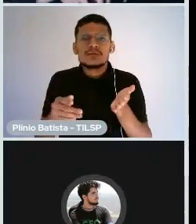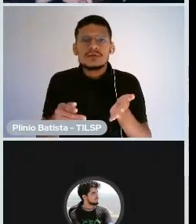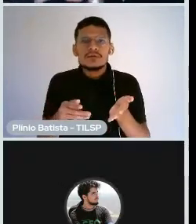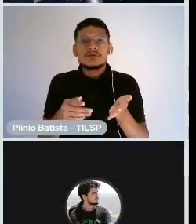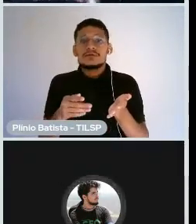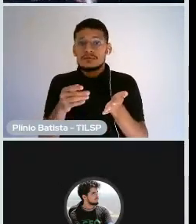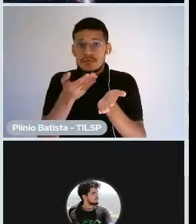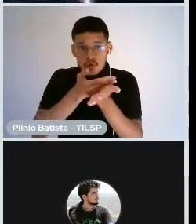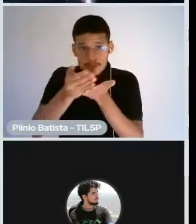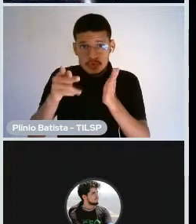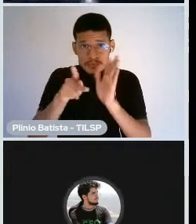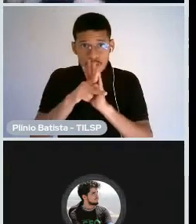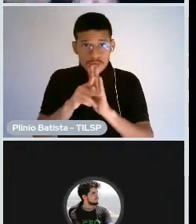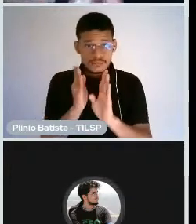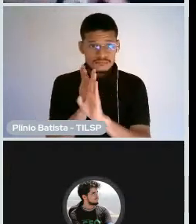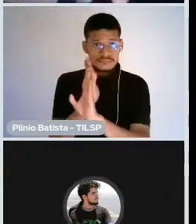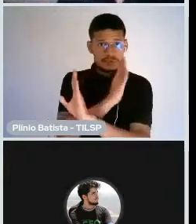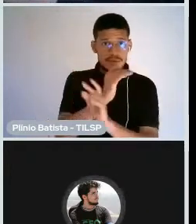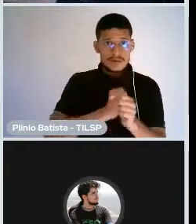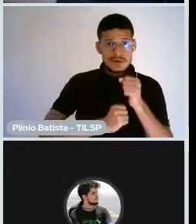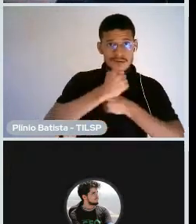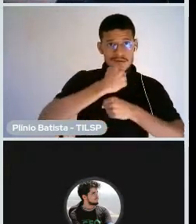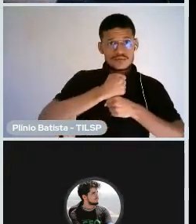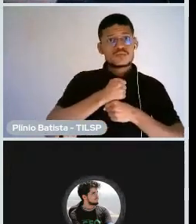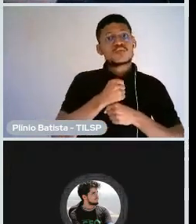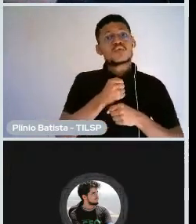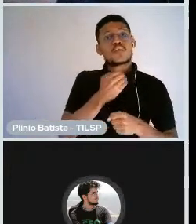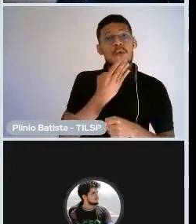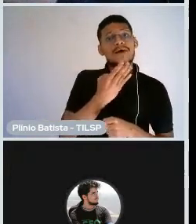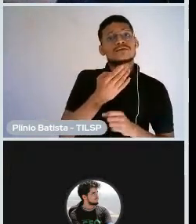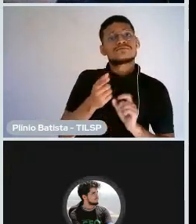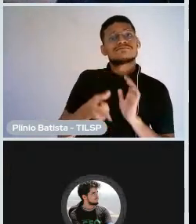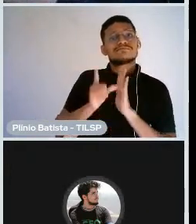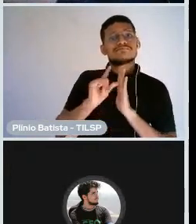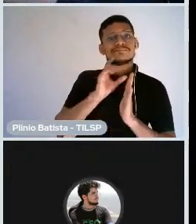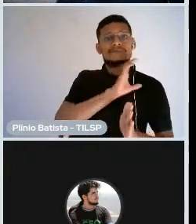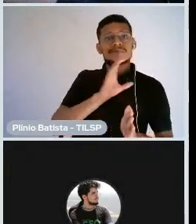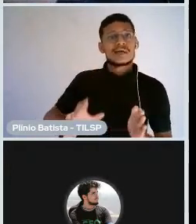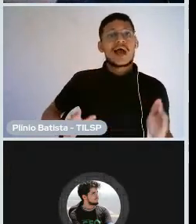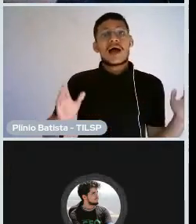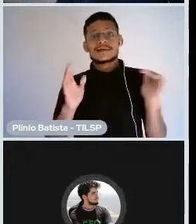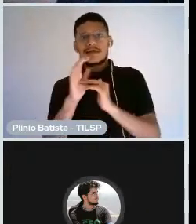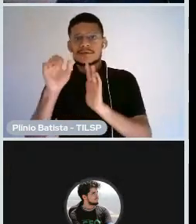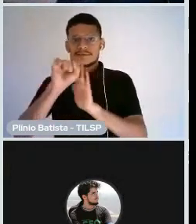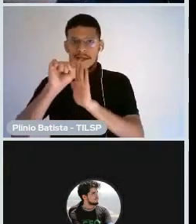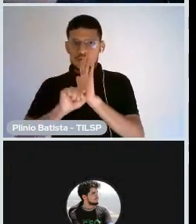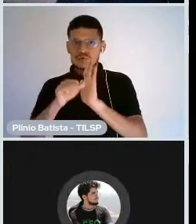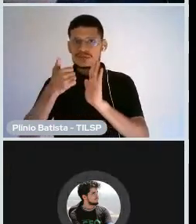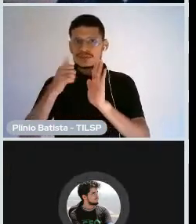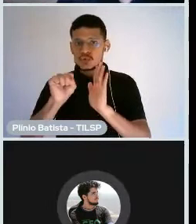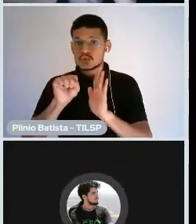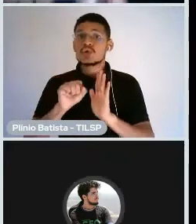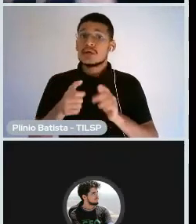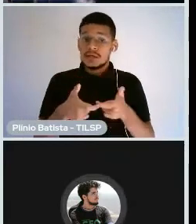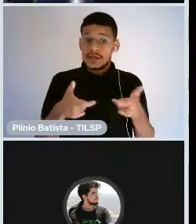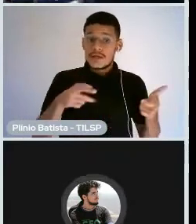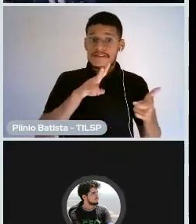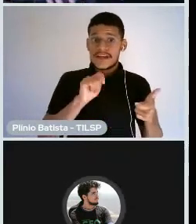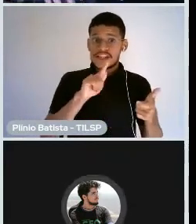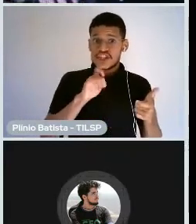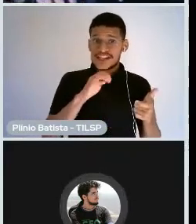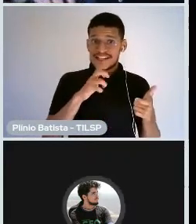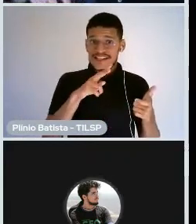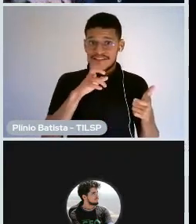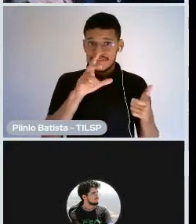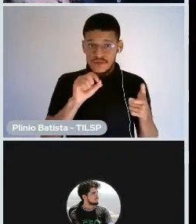ano 4 a.C., até o século XVIII, né, como a Roda falou, o crescimento vegetativo era lá embaixo, né? A taxa